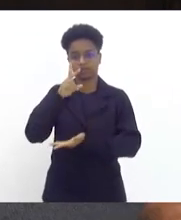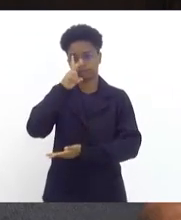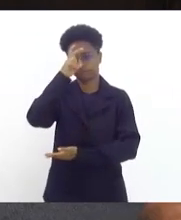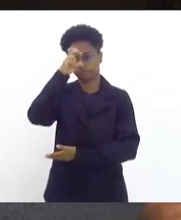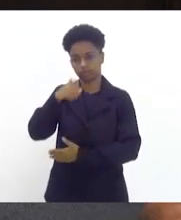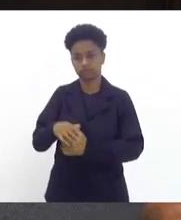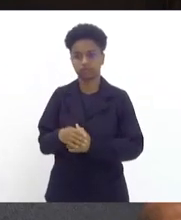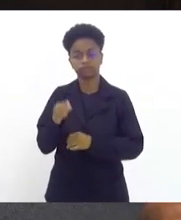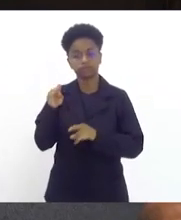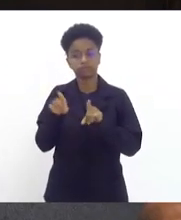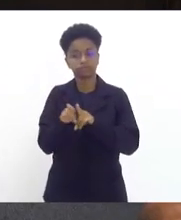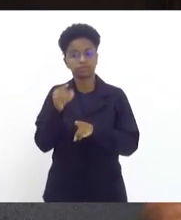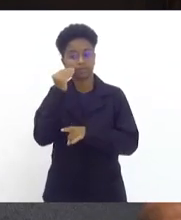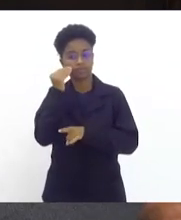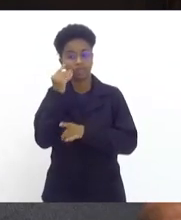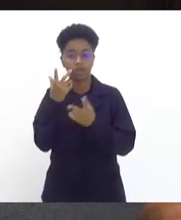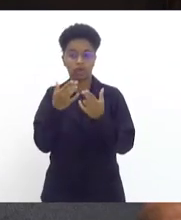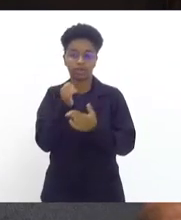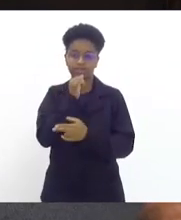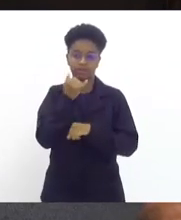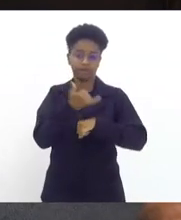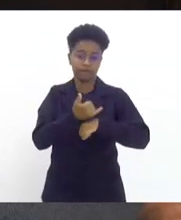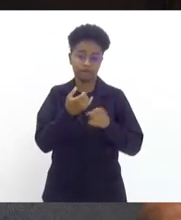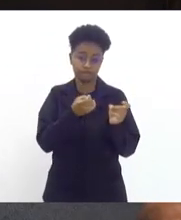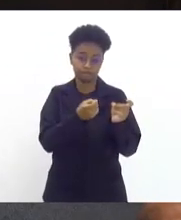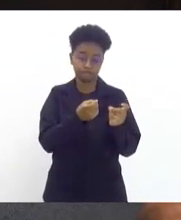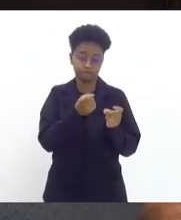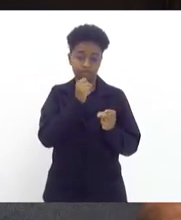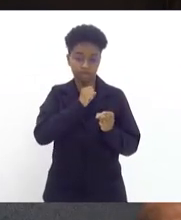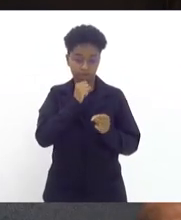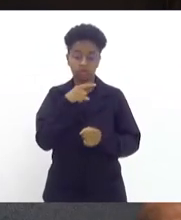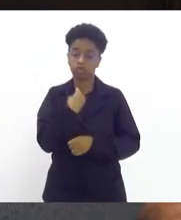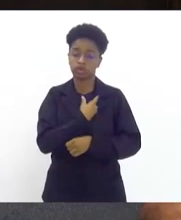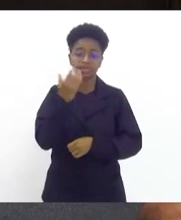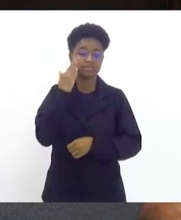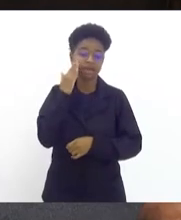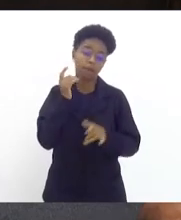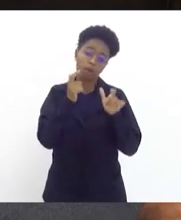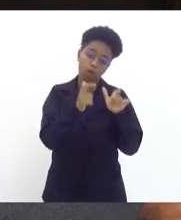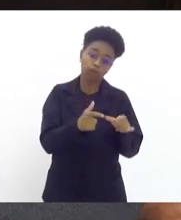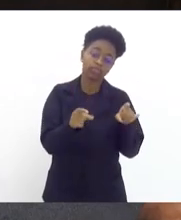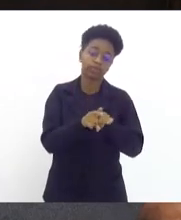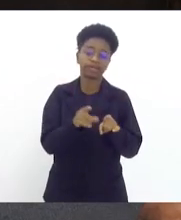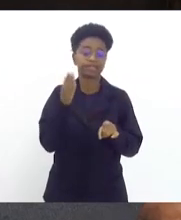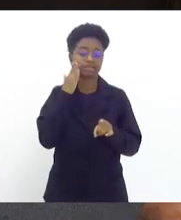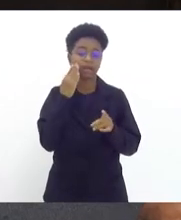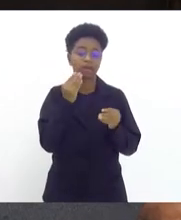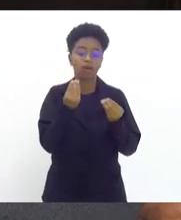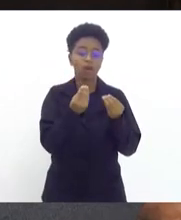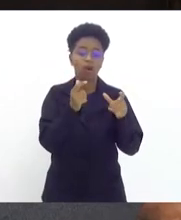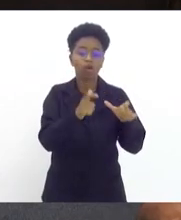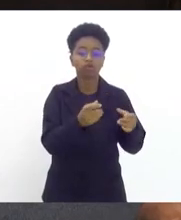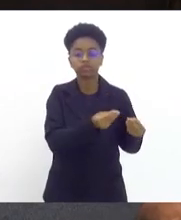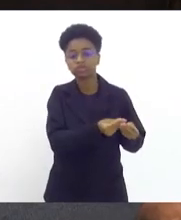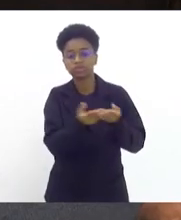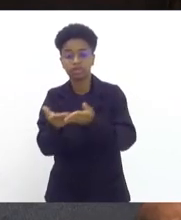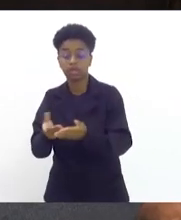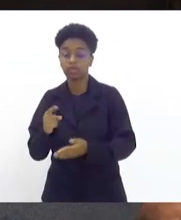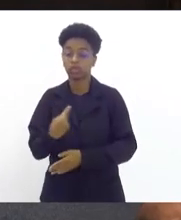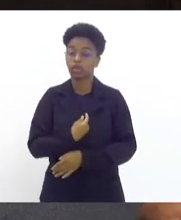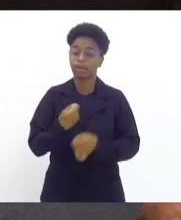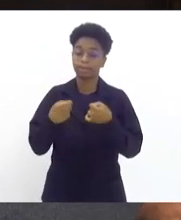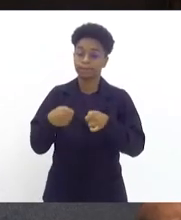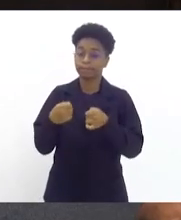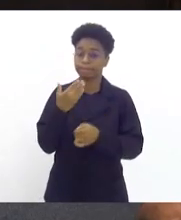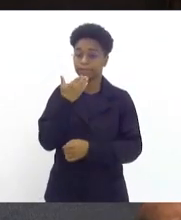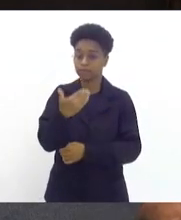buscar no caso do ferro velho por exemplo a gente sabe onde fica sabe para onde vai o produto de roubo que a gente pode fazer agora aqui é pedir